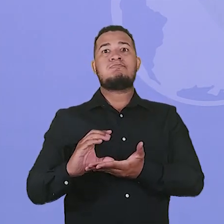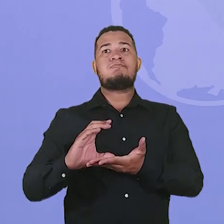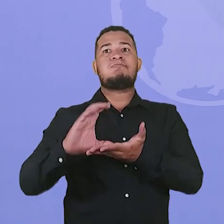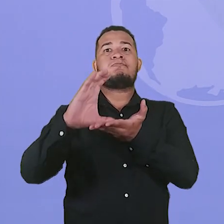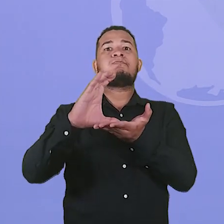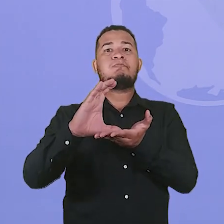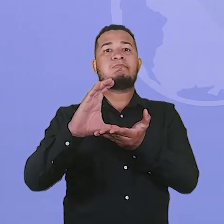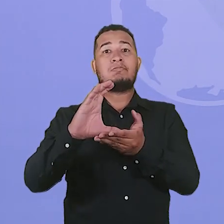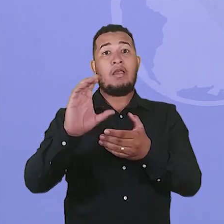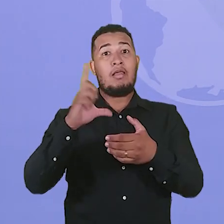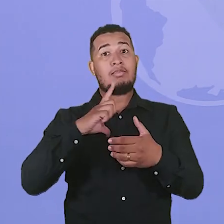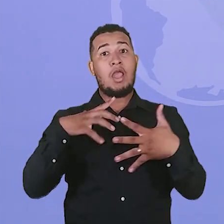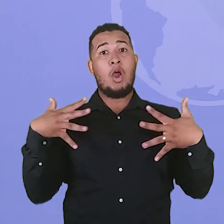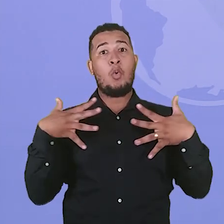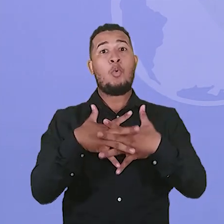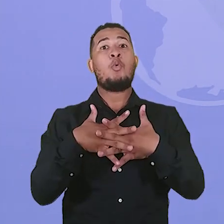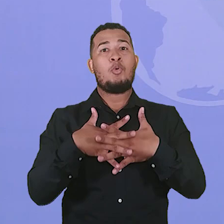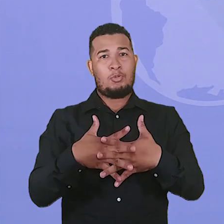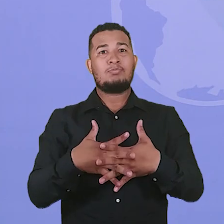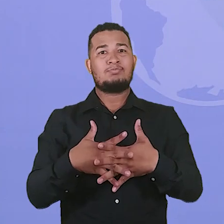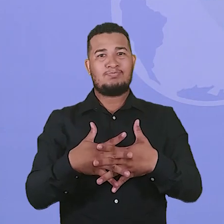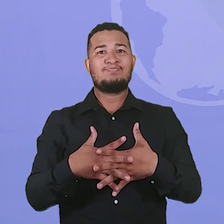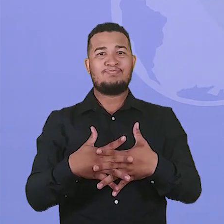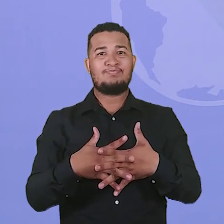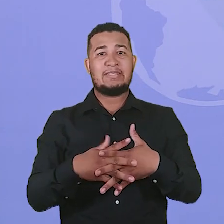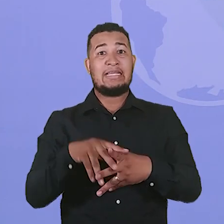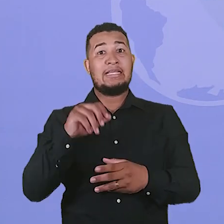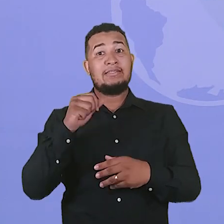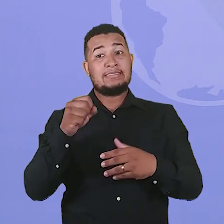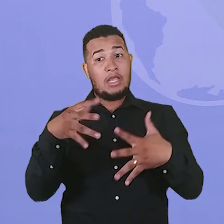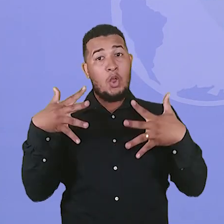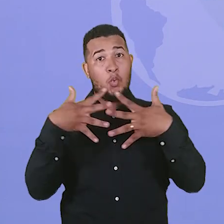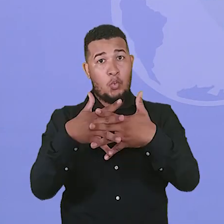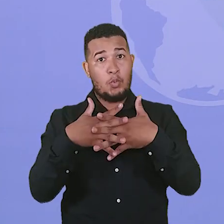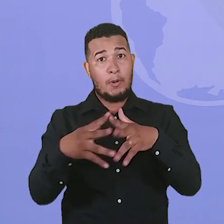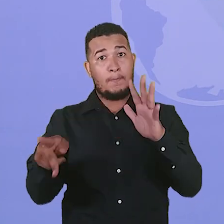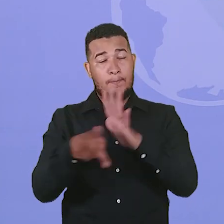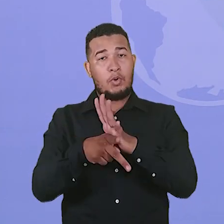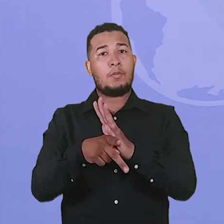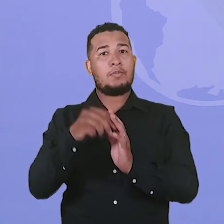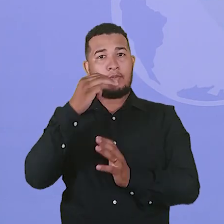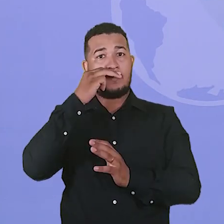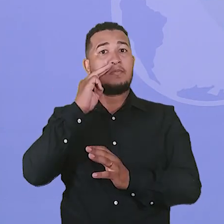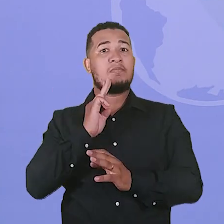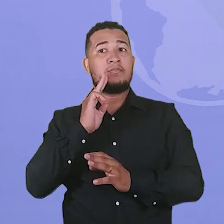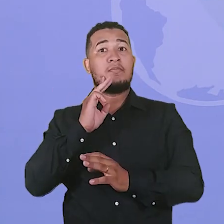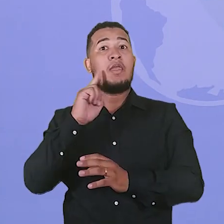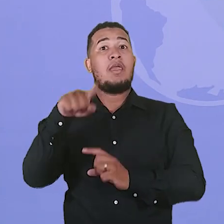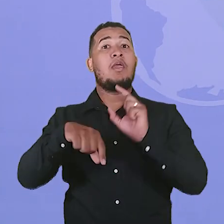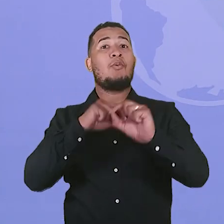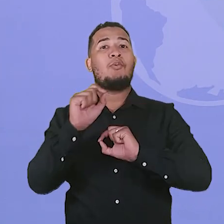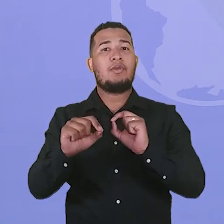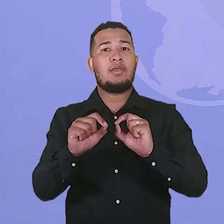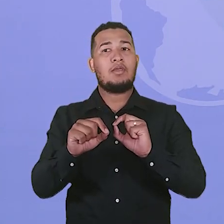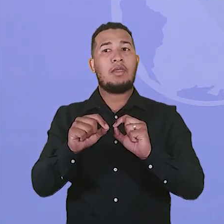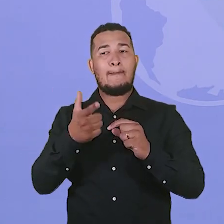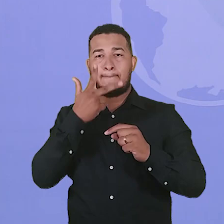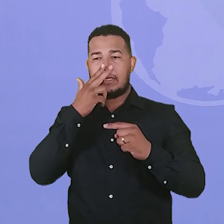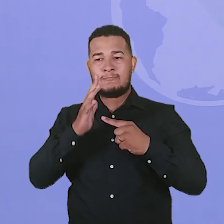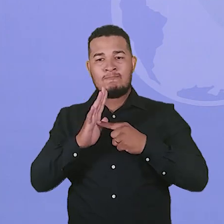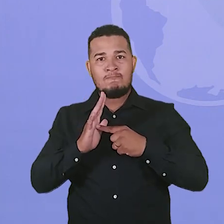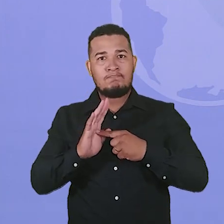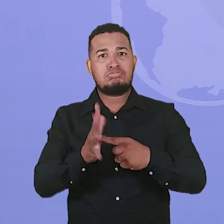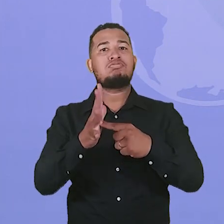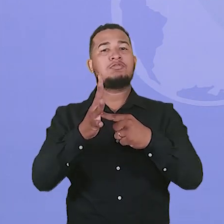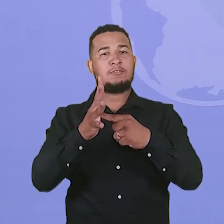capital, entra em conflito. Esse conflito, para Karl Marx, é o